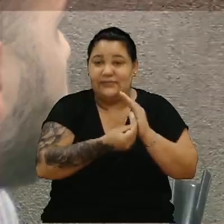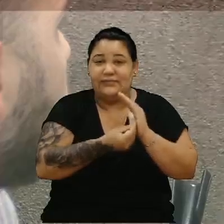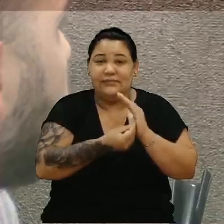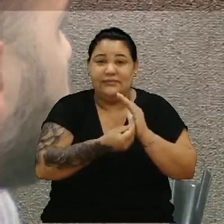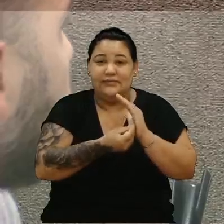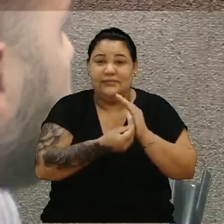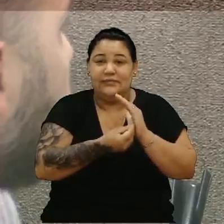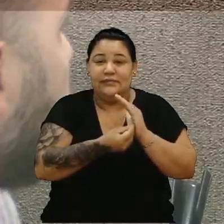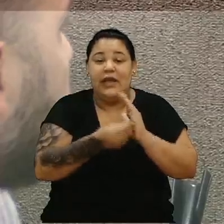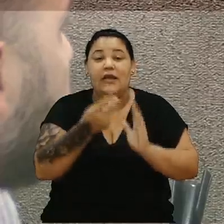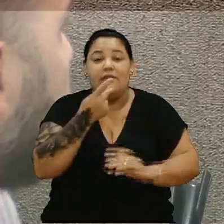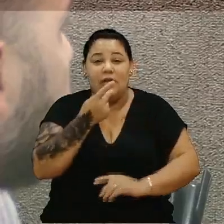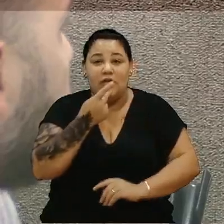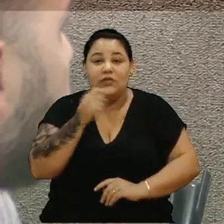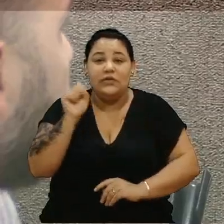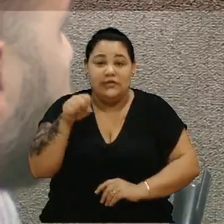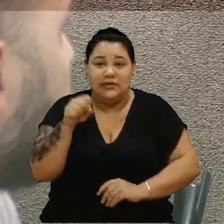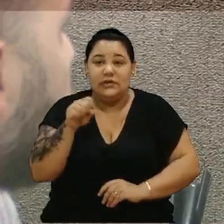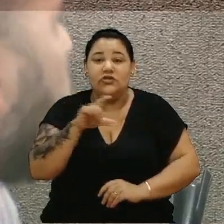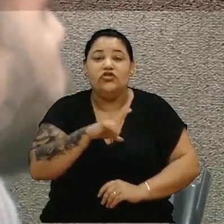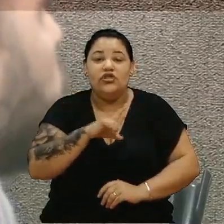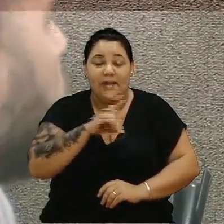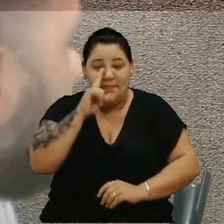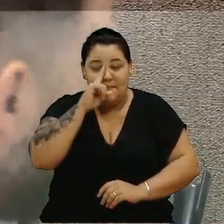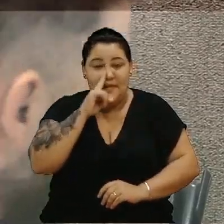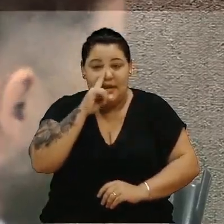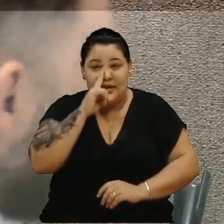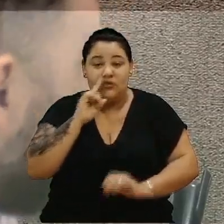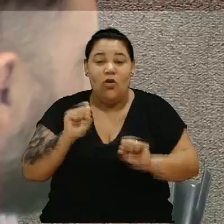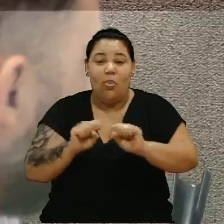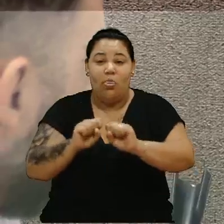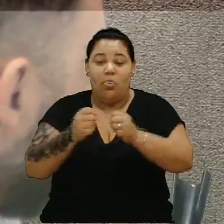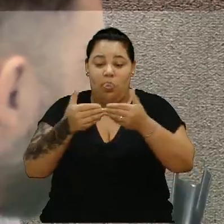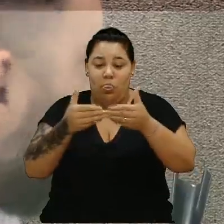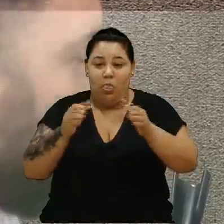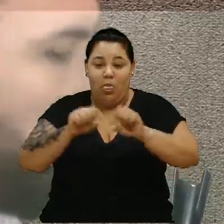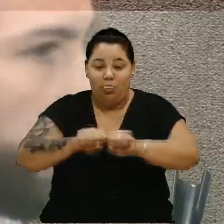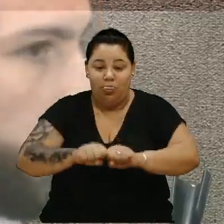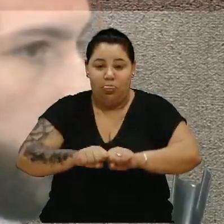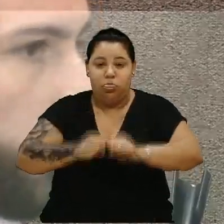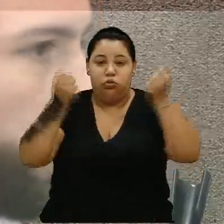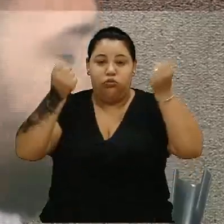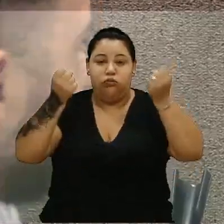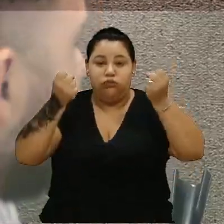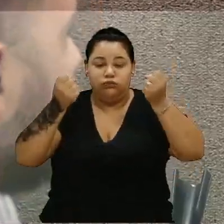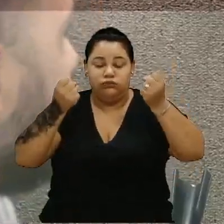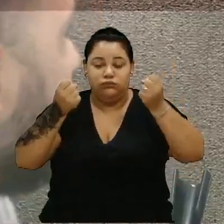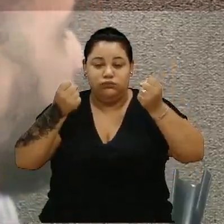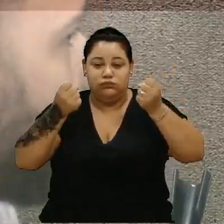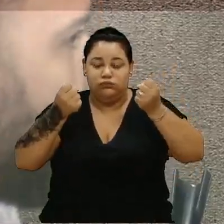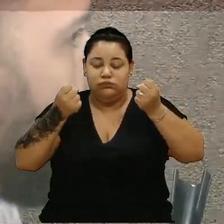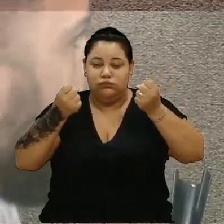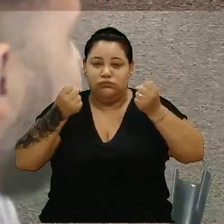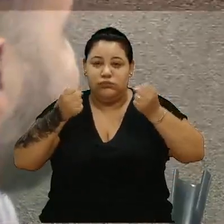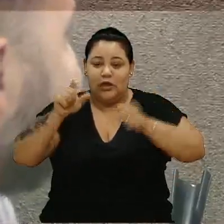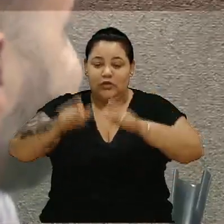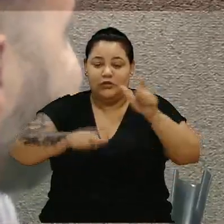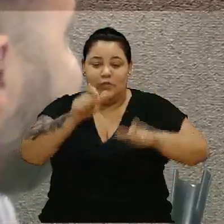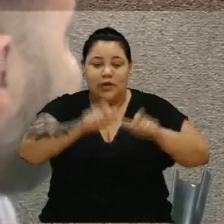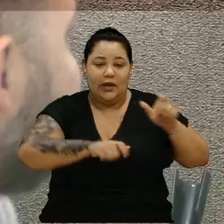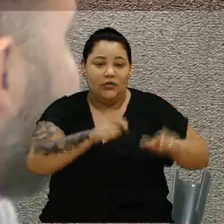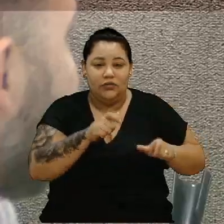ele falou que tinha perigo de rompimento da represa. Foi isso que chegou até nós, né? Porque senão parece que a